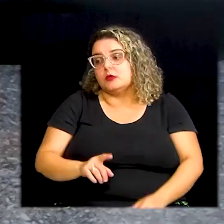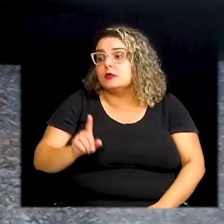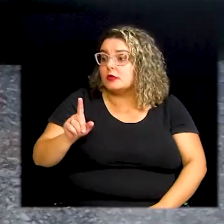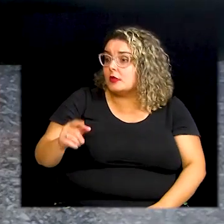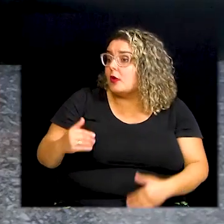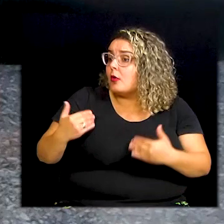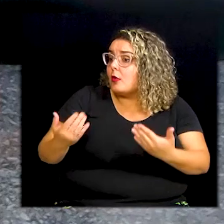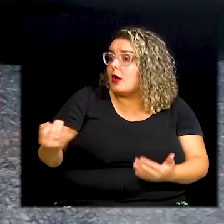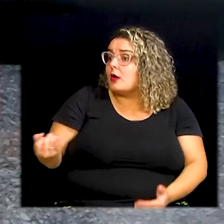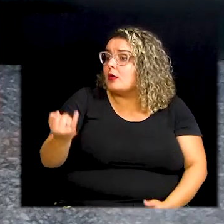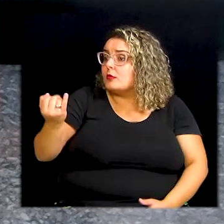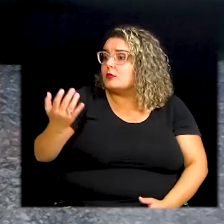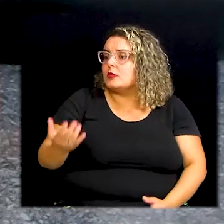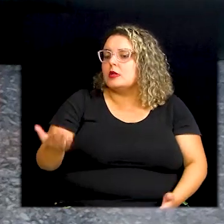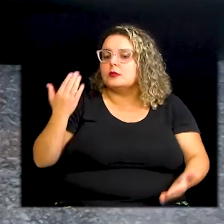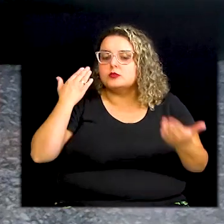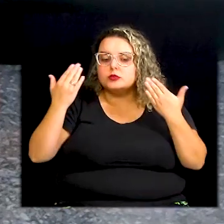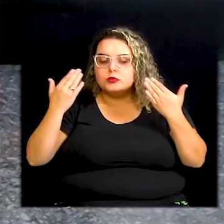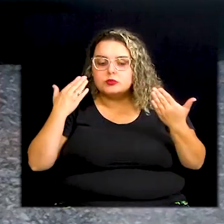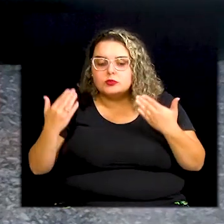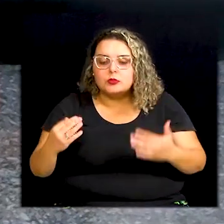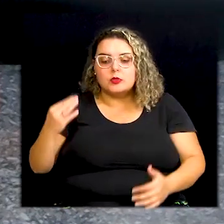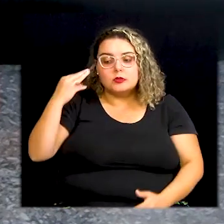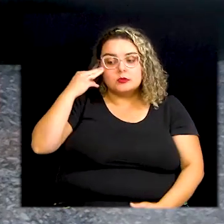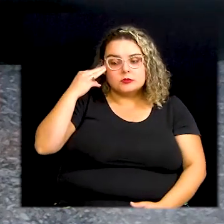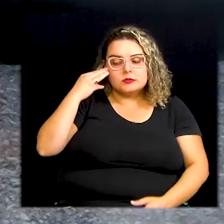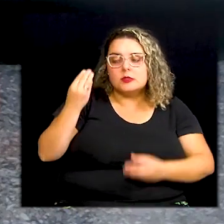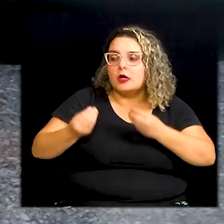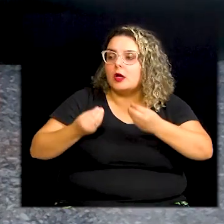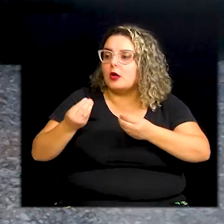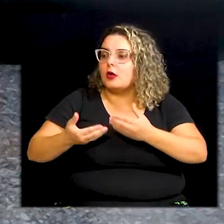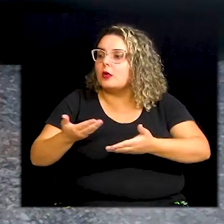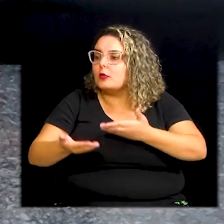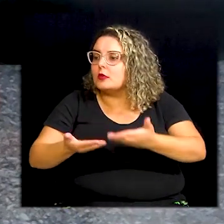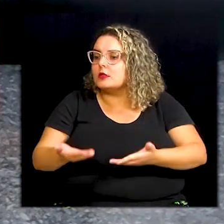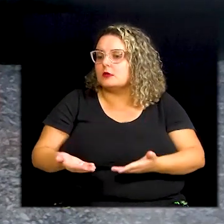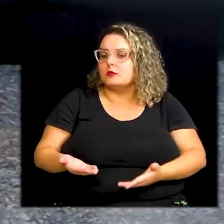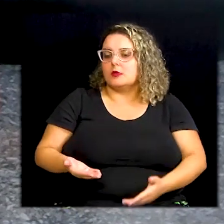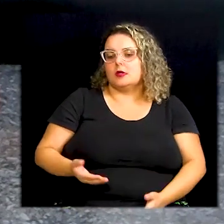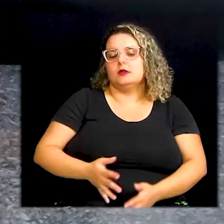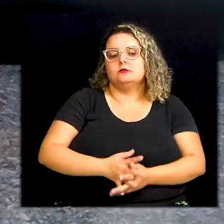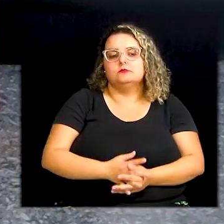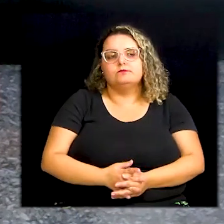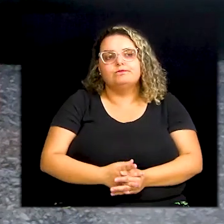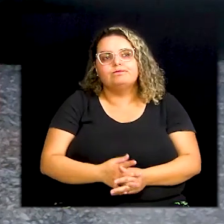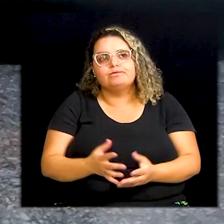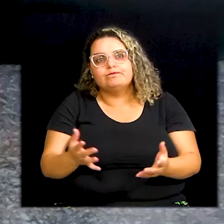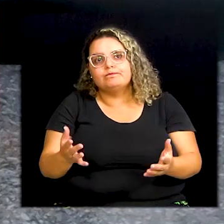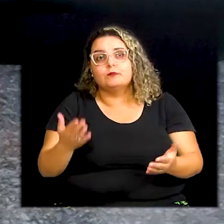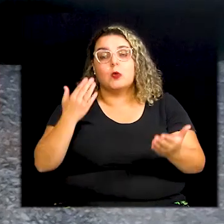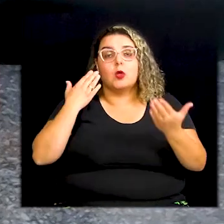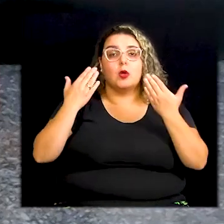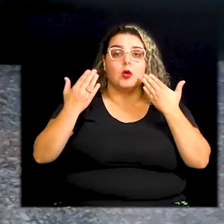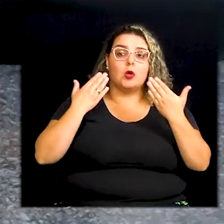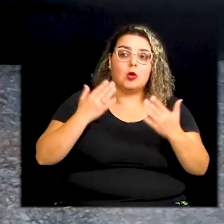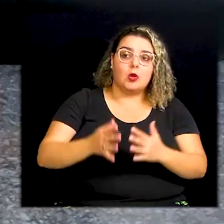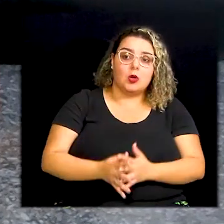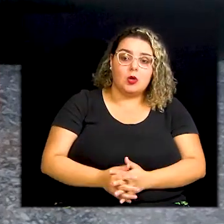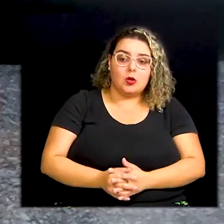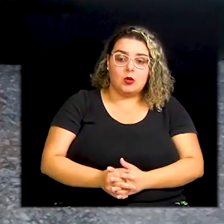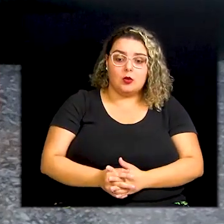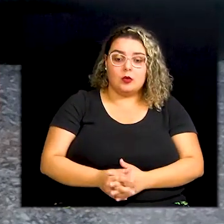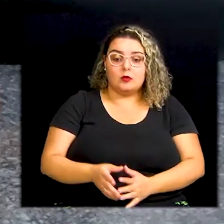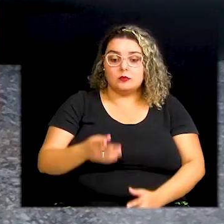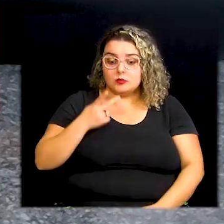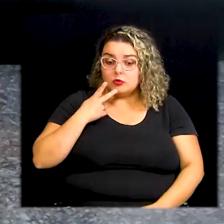Que importância que você dá pro lado psicológico e mental e como que você trabalha com isso? Cara, o lado psicológico,